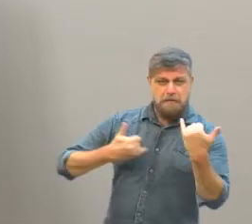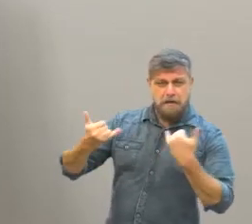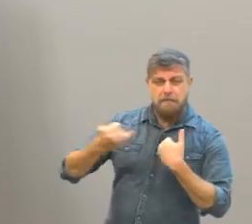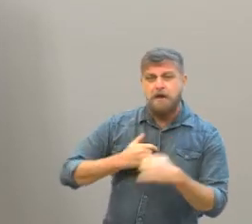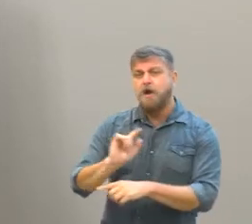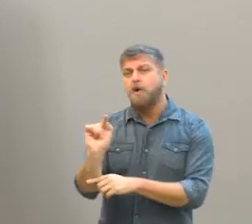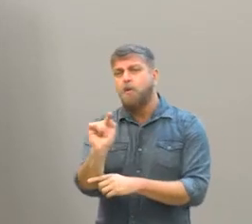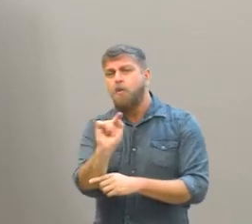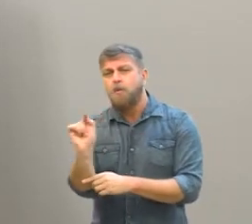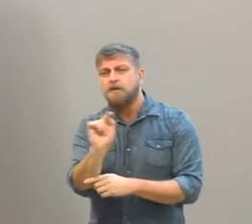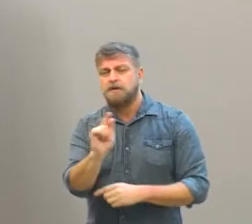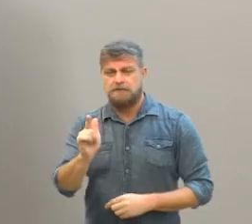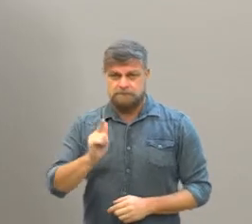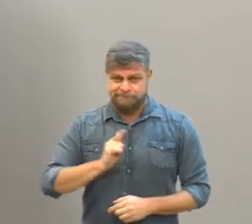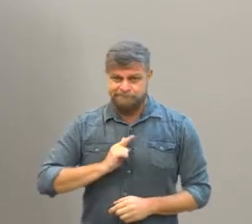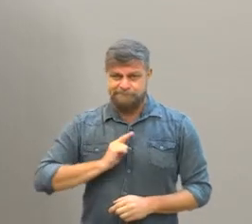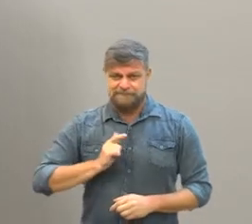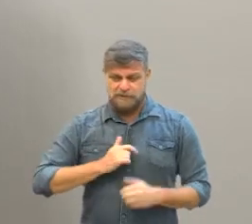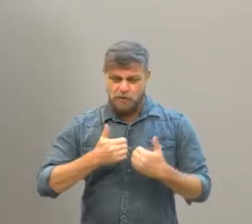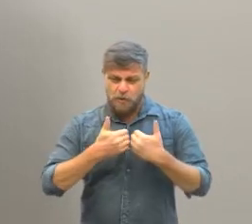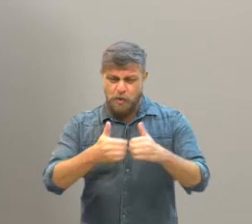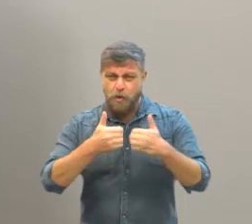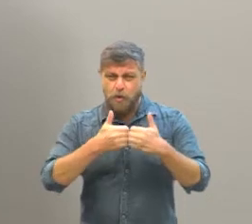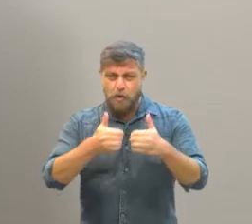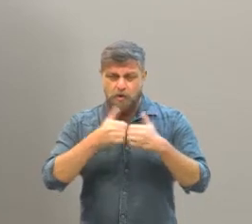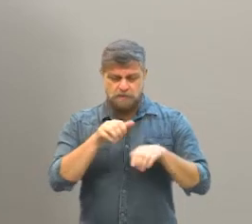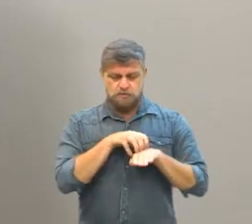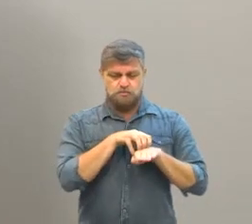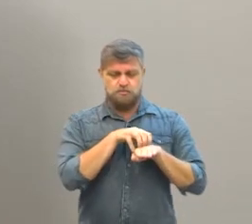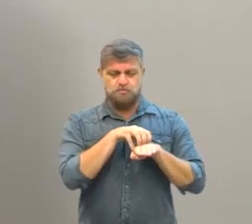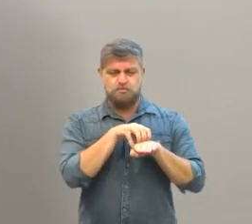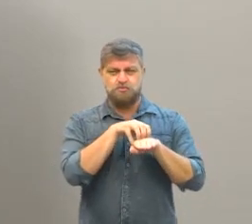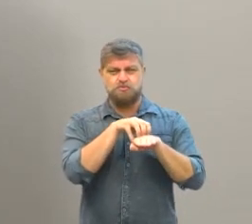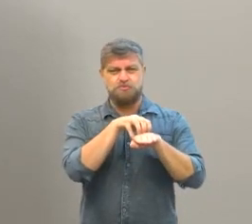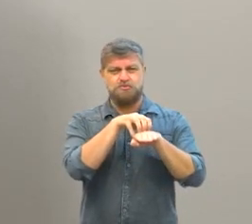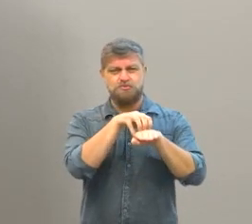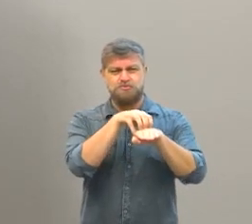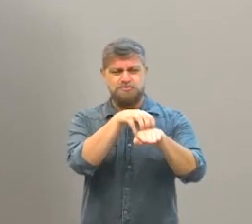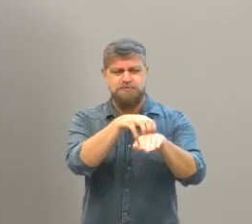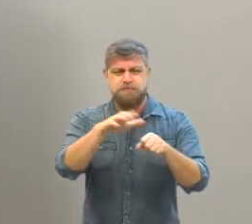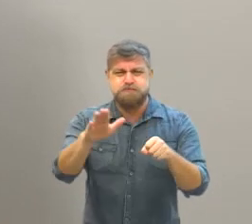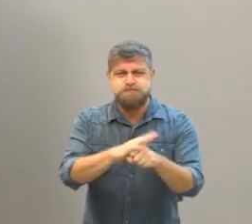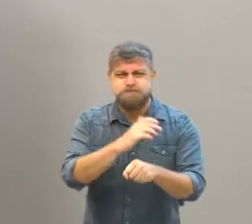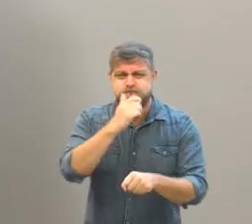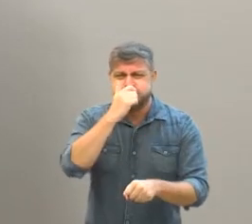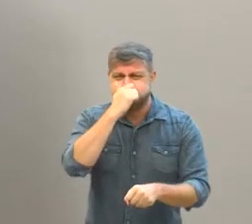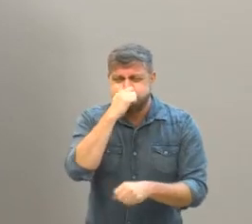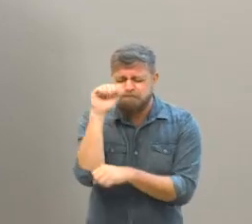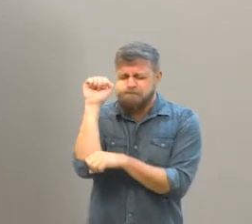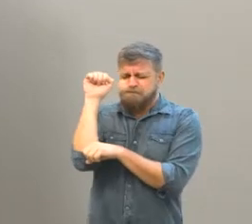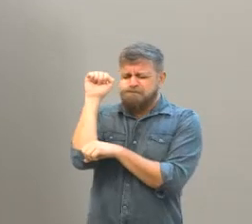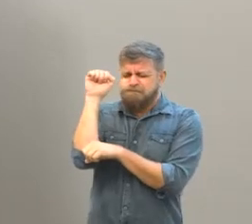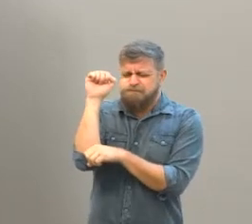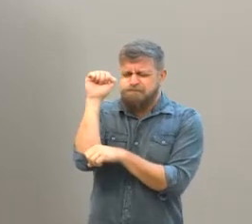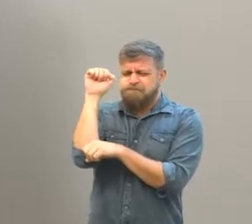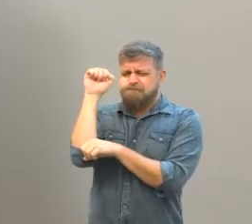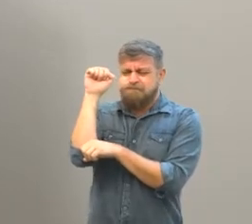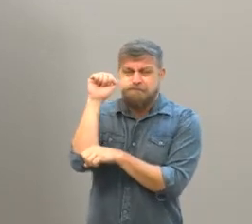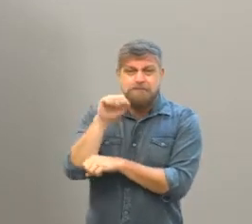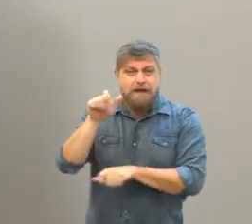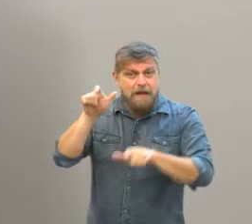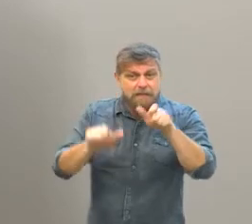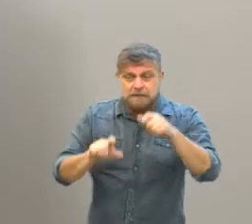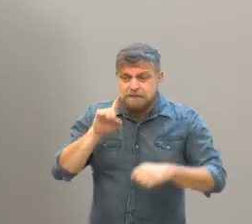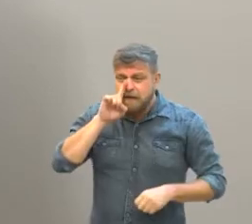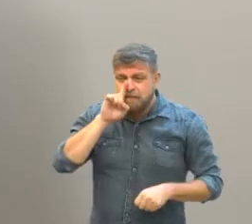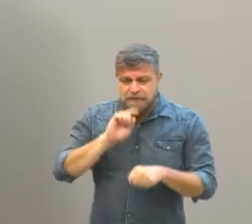reclamações é o fato dos ônibus estarem circulando com lotação máxima, assim, expondo